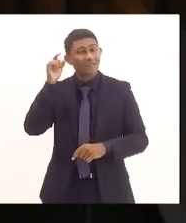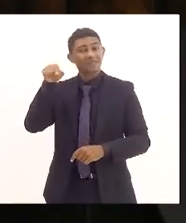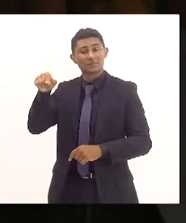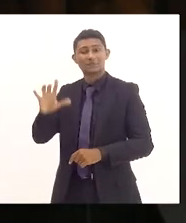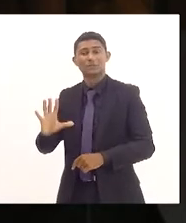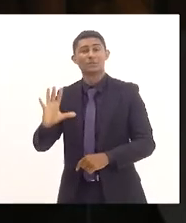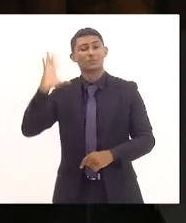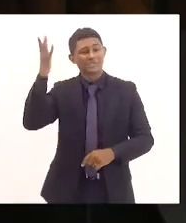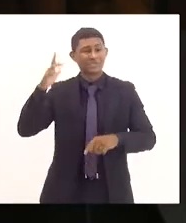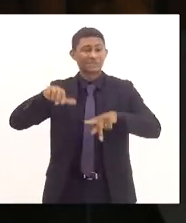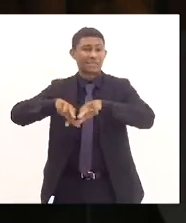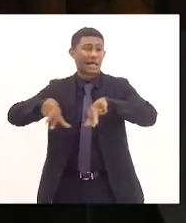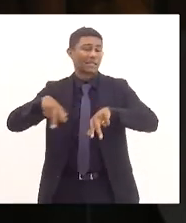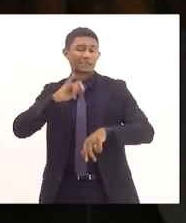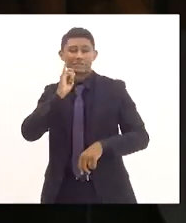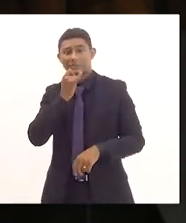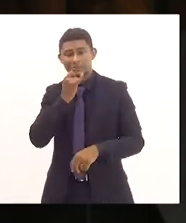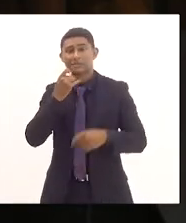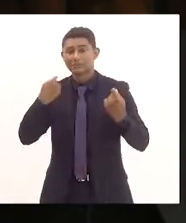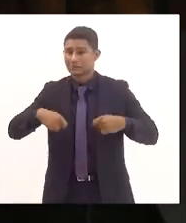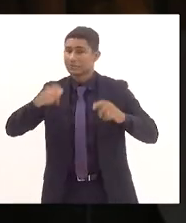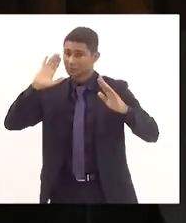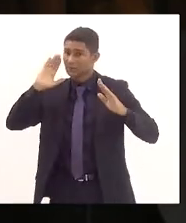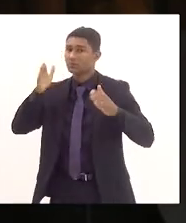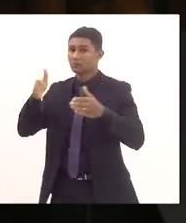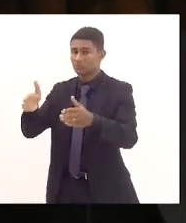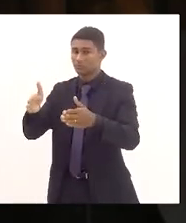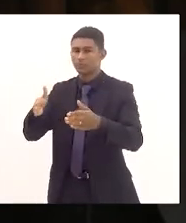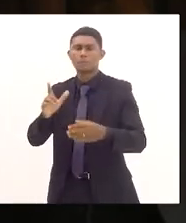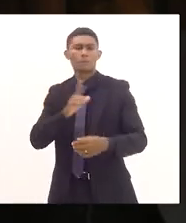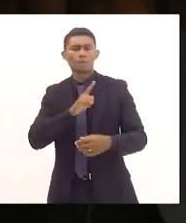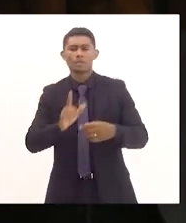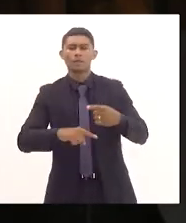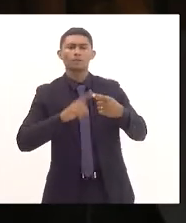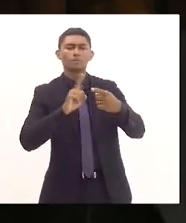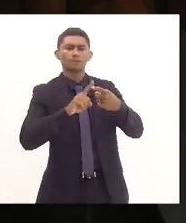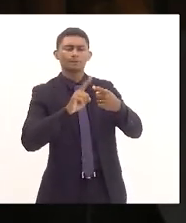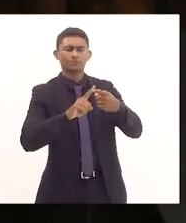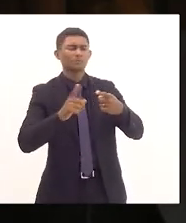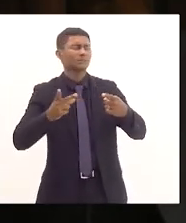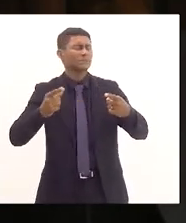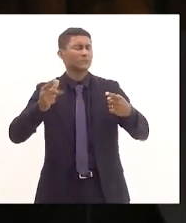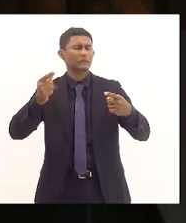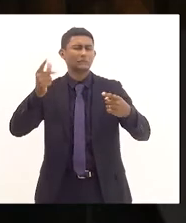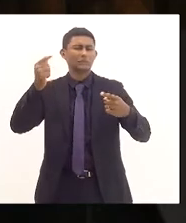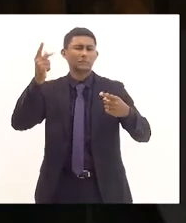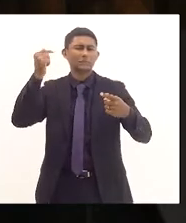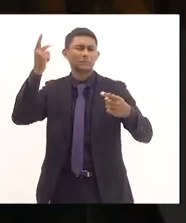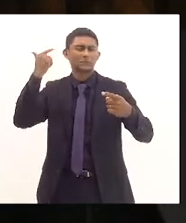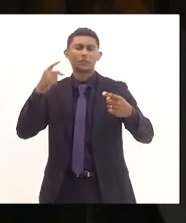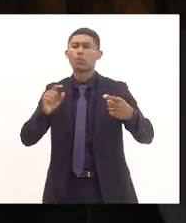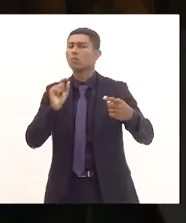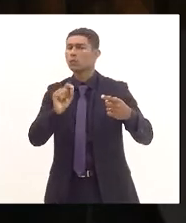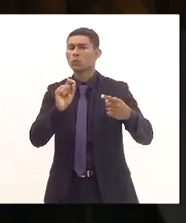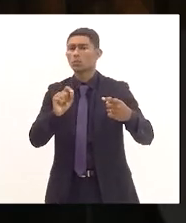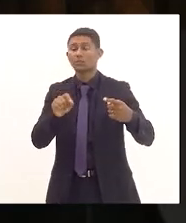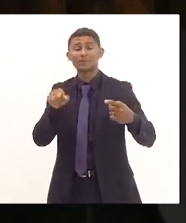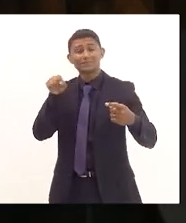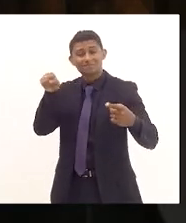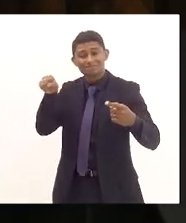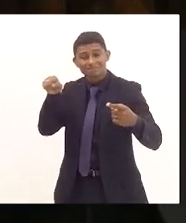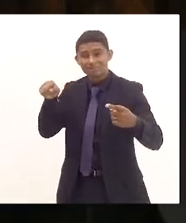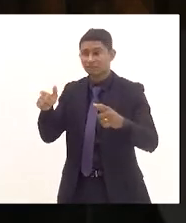acontecendo que a gente precisa focar presente existe um problema antigo bom de serviço péssimo